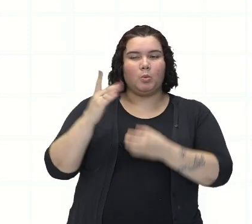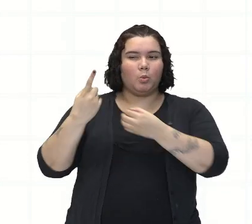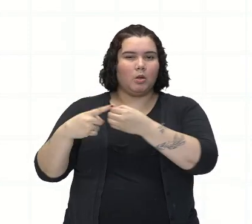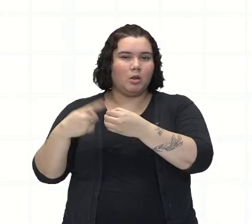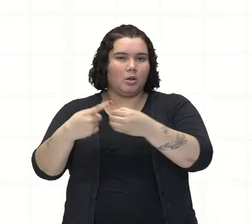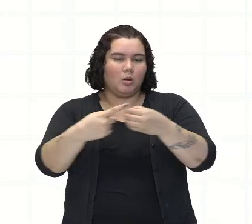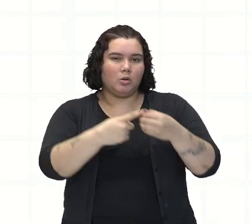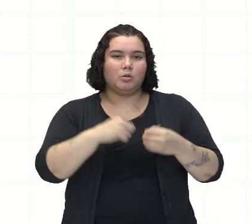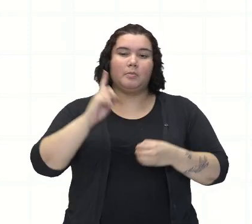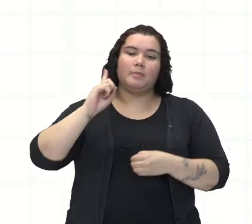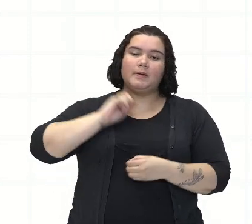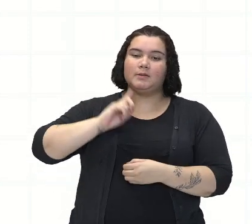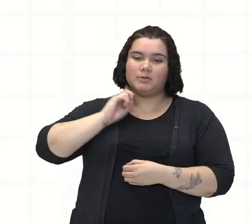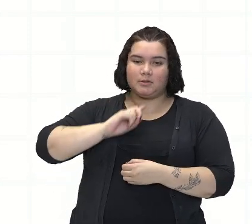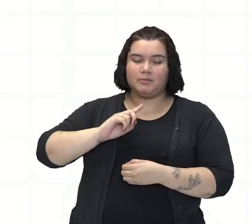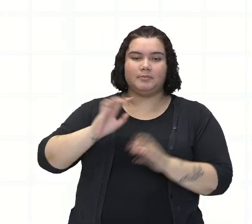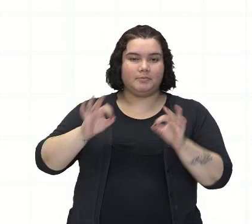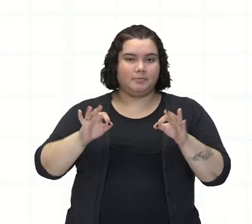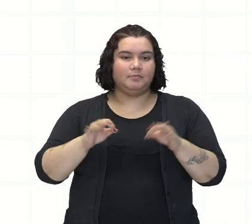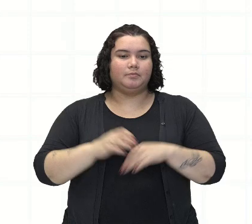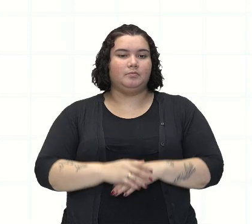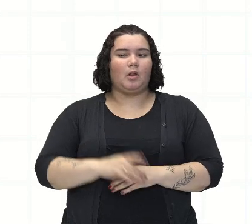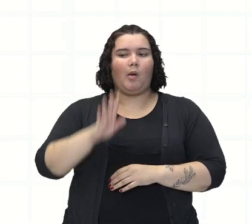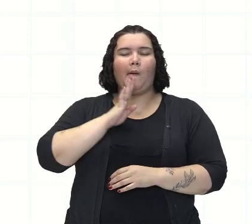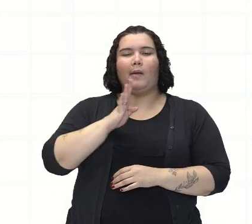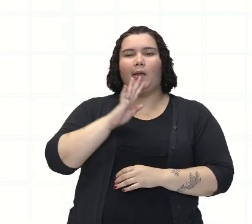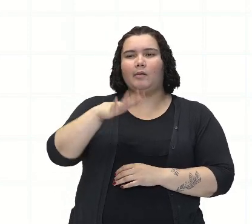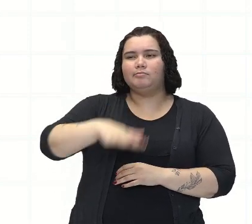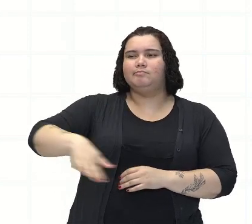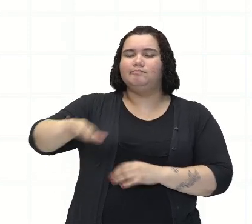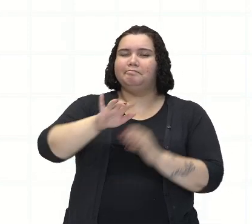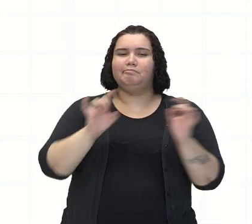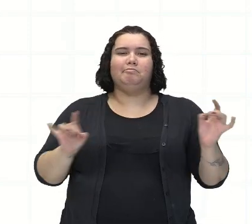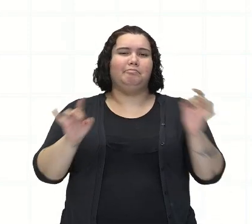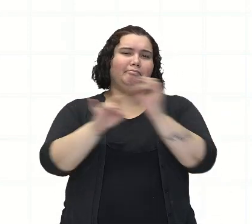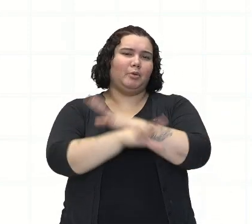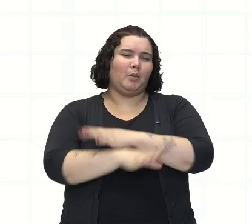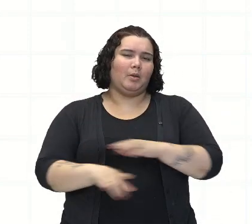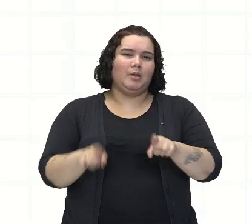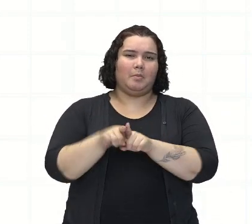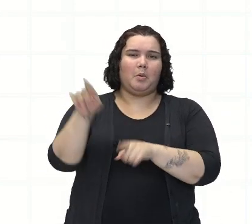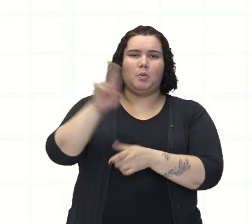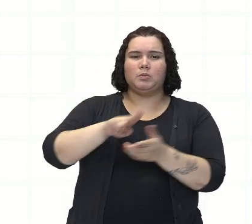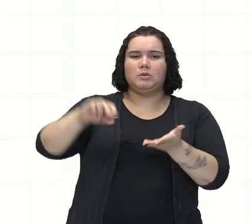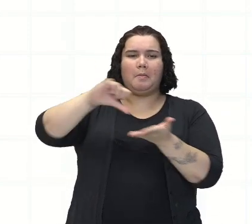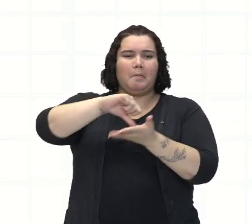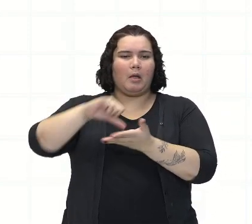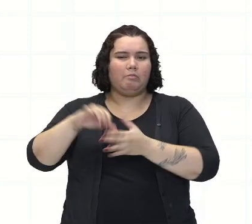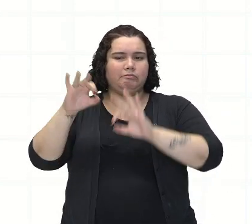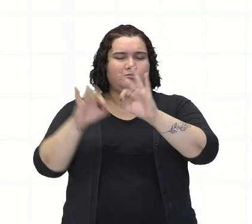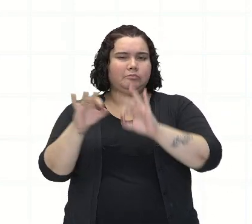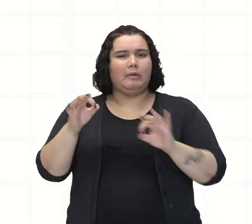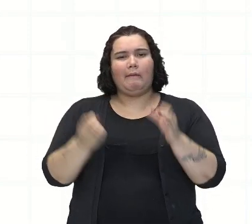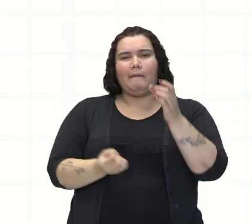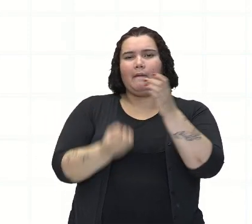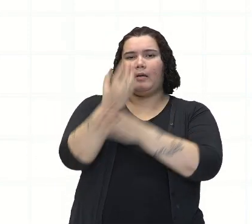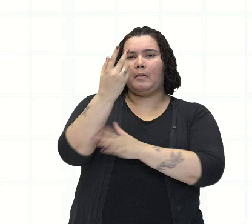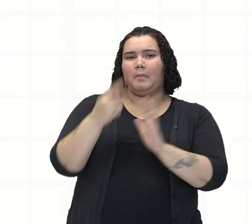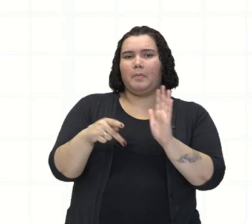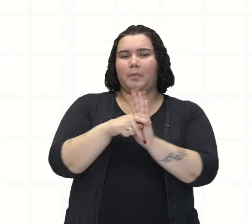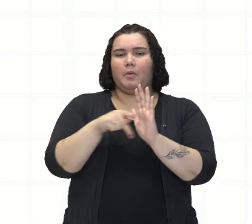Minas Gerais também. Ele conhecia muito daquela região, gostava muito de mapas também e utilizava para escrever os